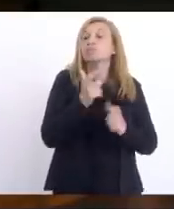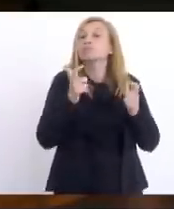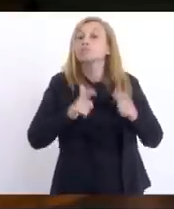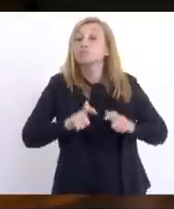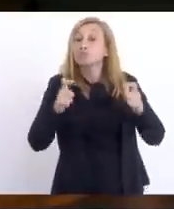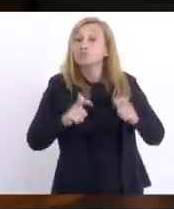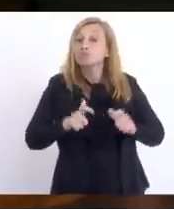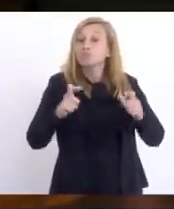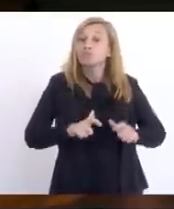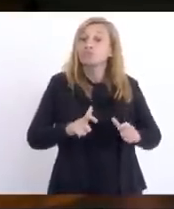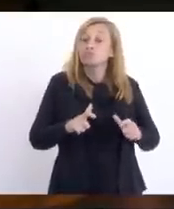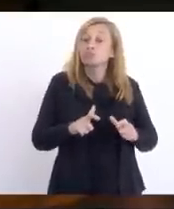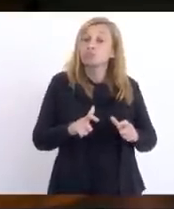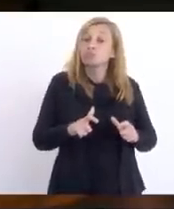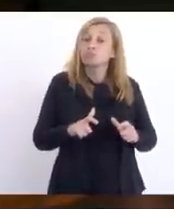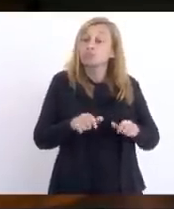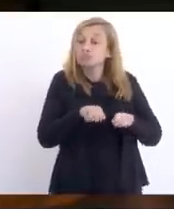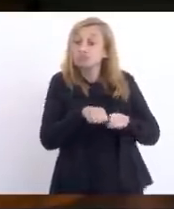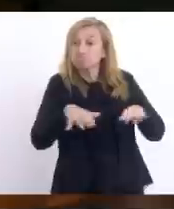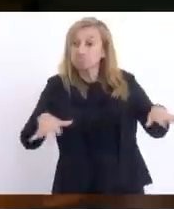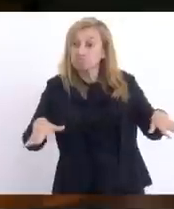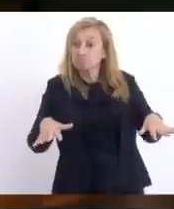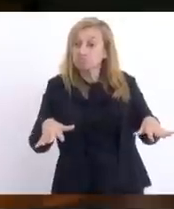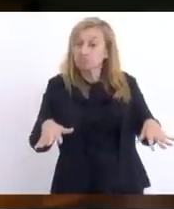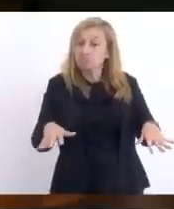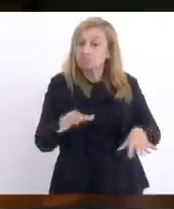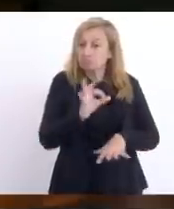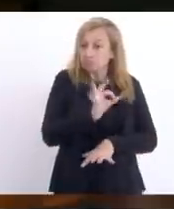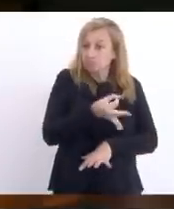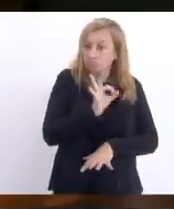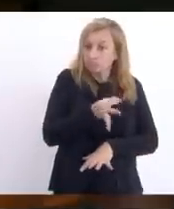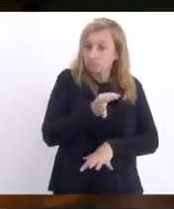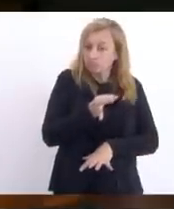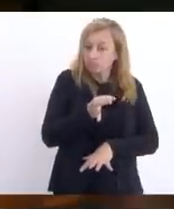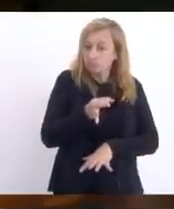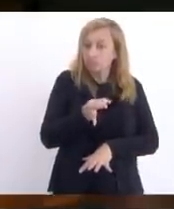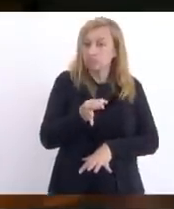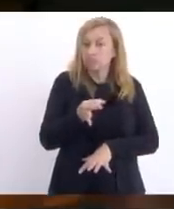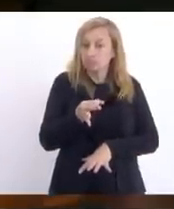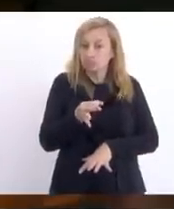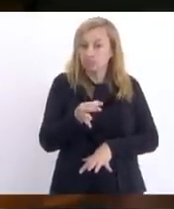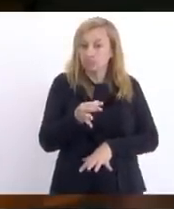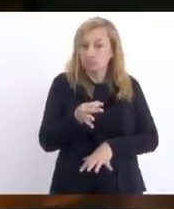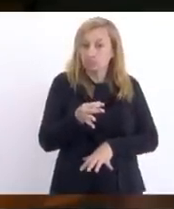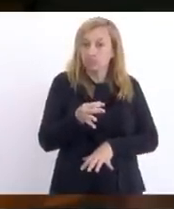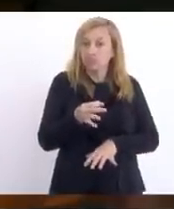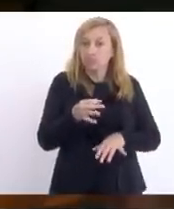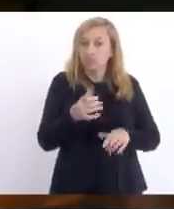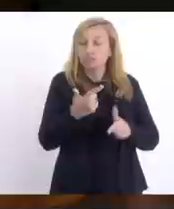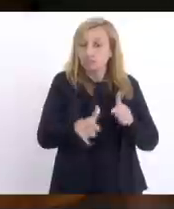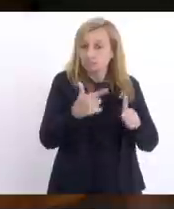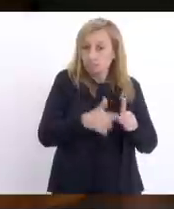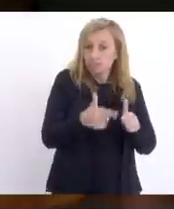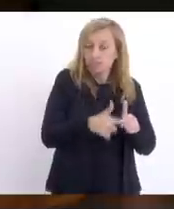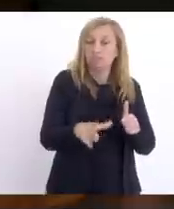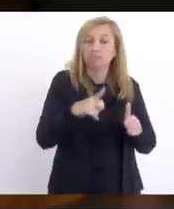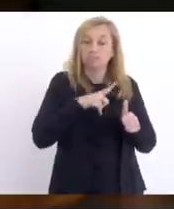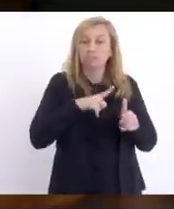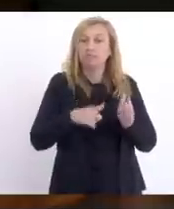onde a pandemia, por óbvio, abriu abismos que já estavam colocados antes